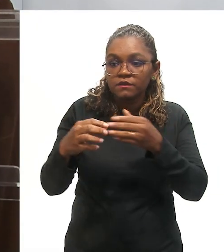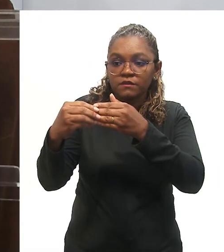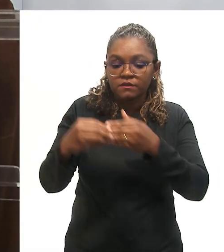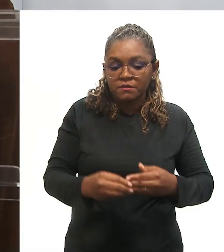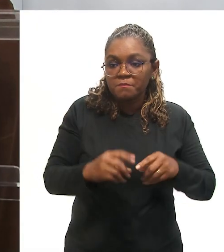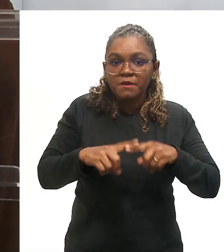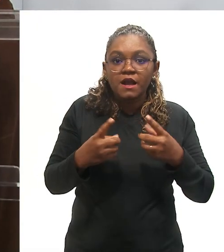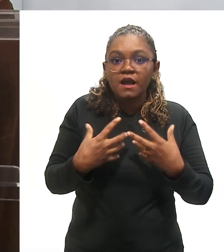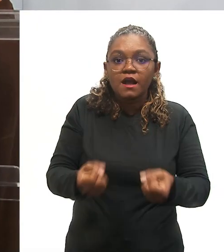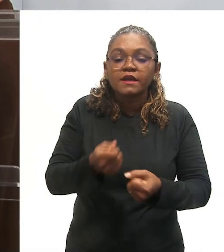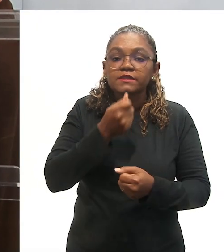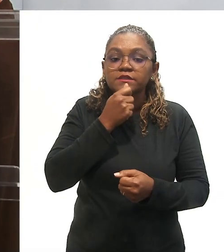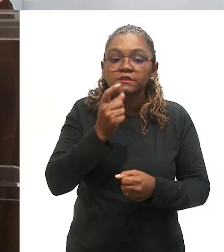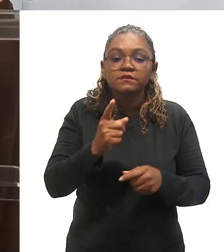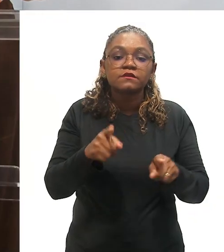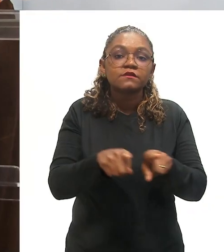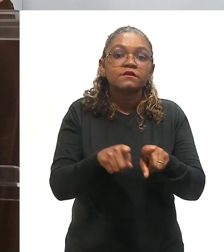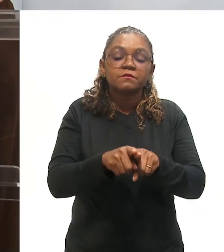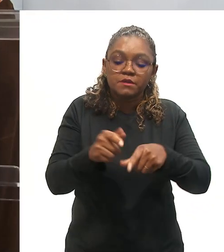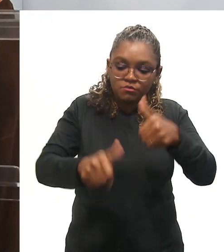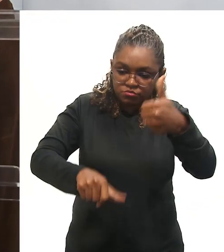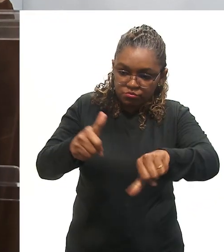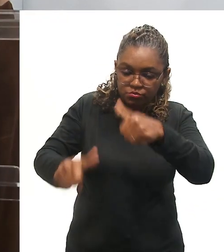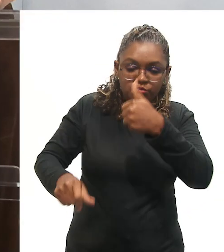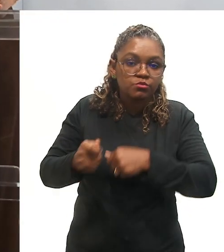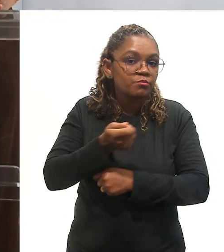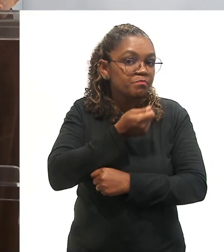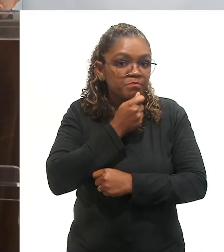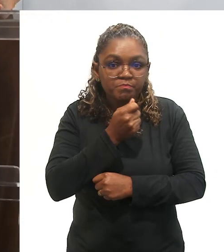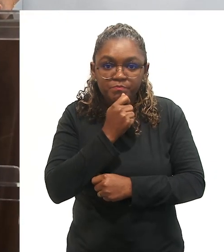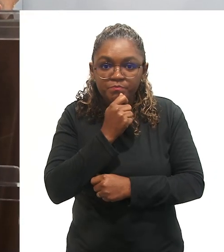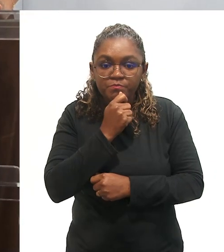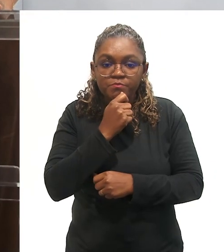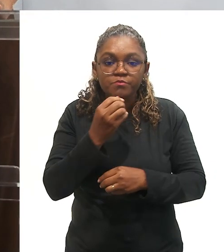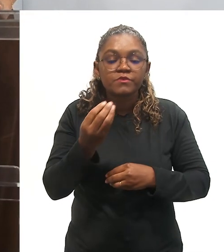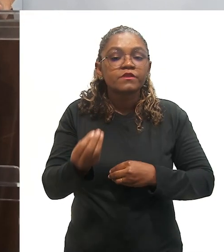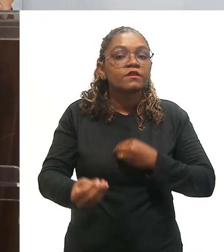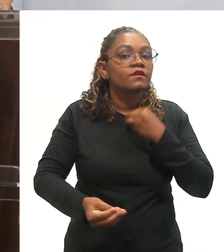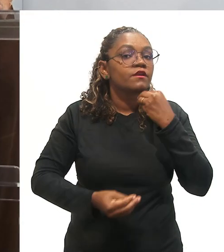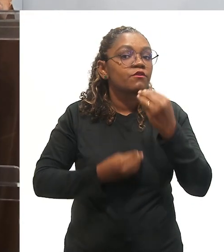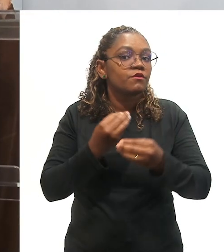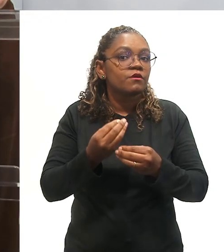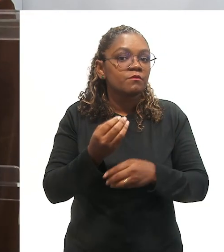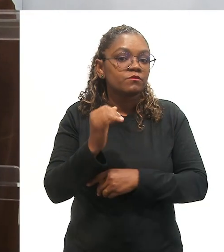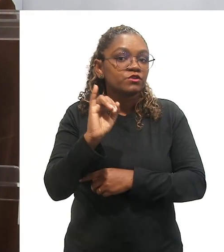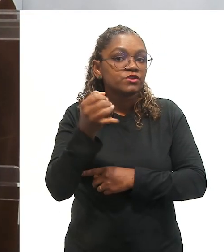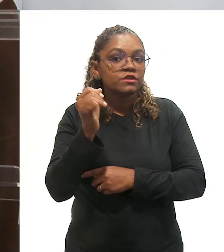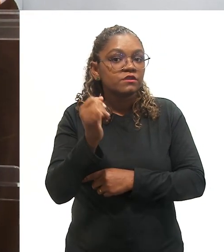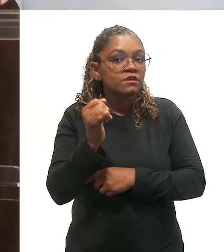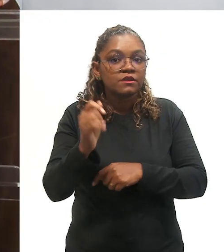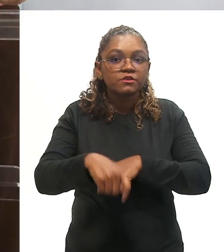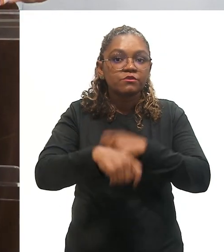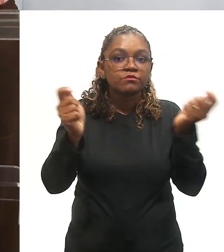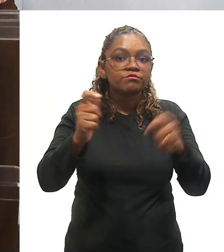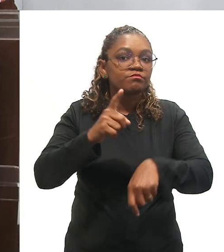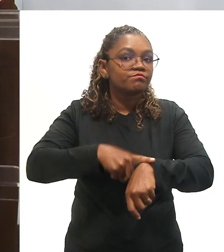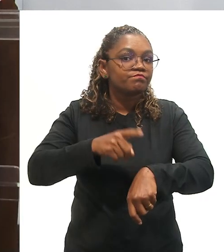eu não tive como fazer a verificação do bem, eu não consegui fazer o recebimento desse objeto em janeiro, porque tem